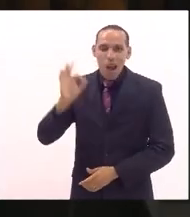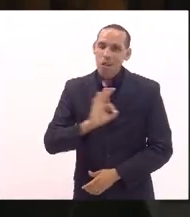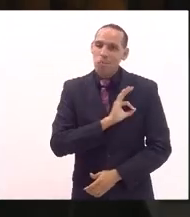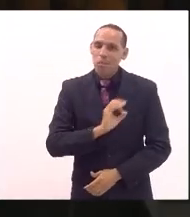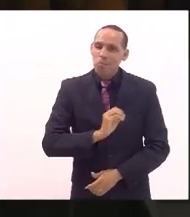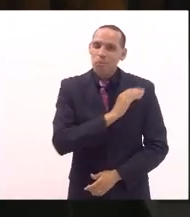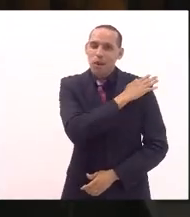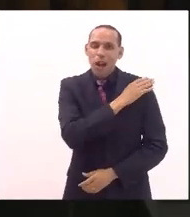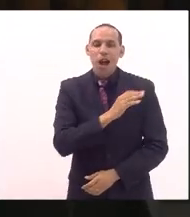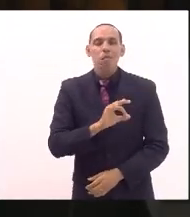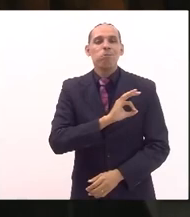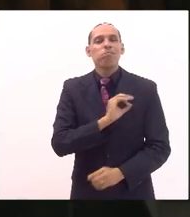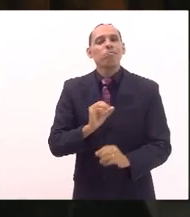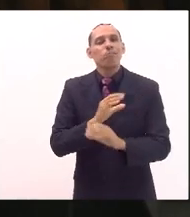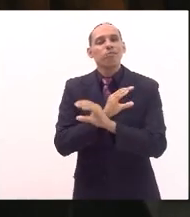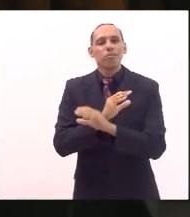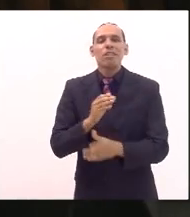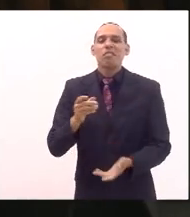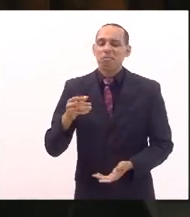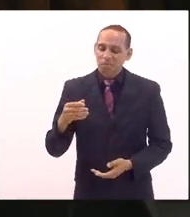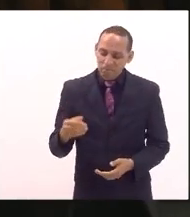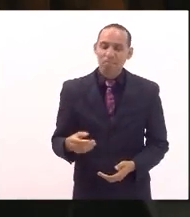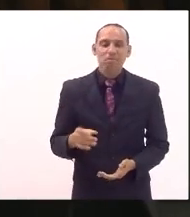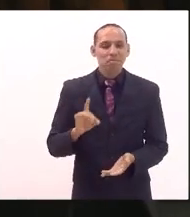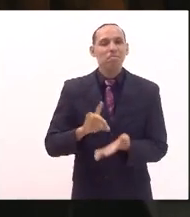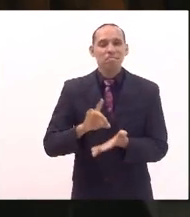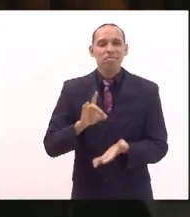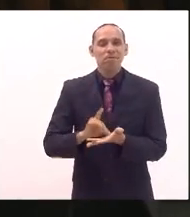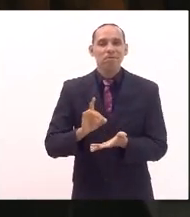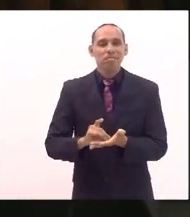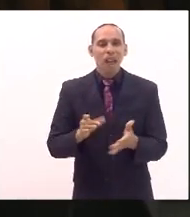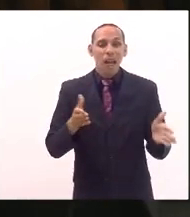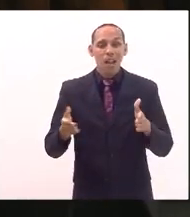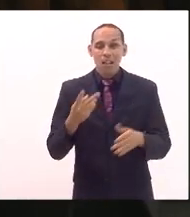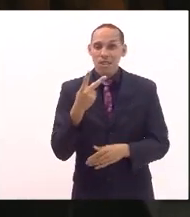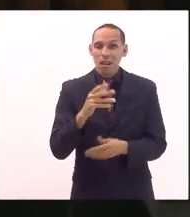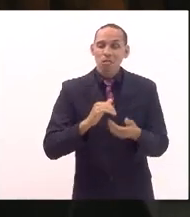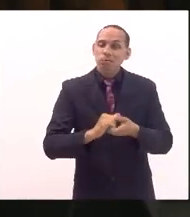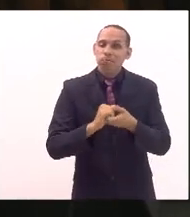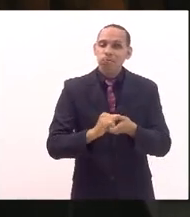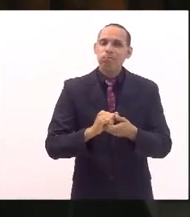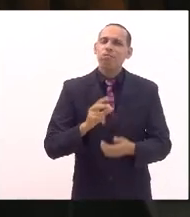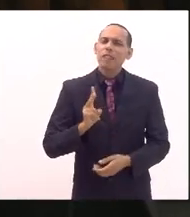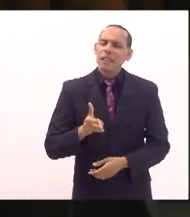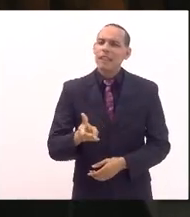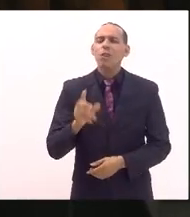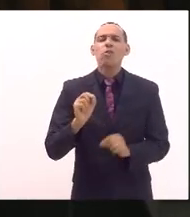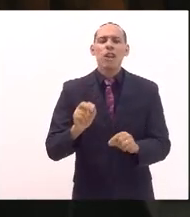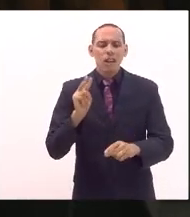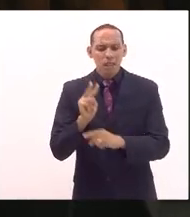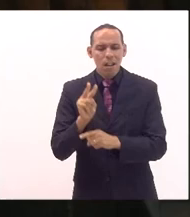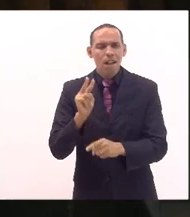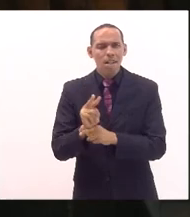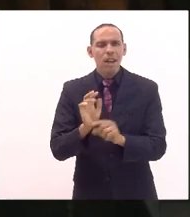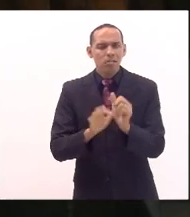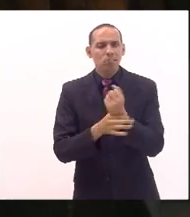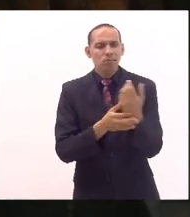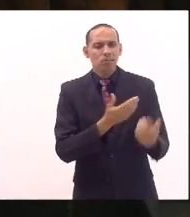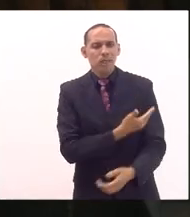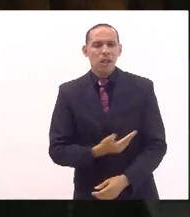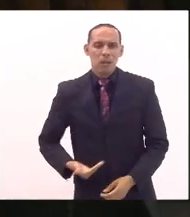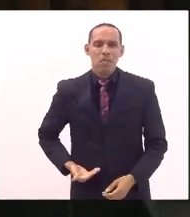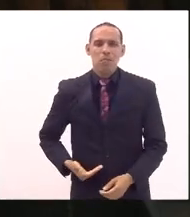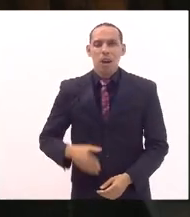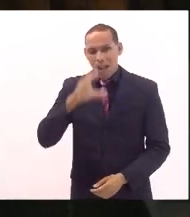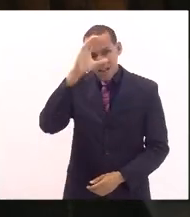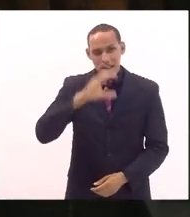Civil absolutamente legítimas saudar o seu mandato sempre em defesa da Tropa da segurança pública